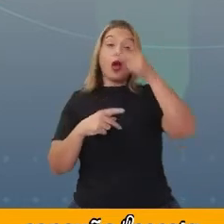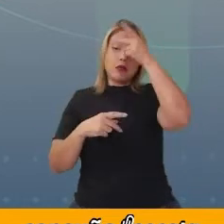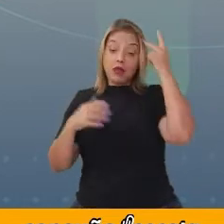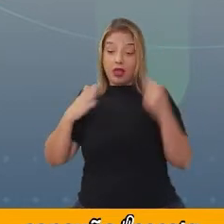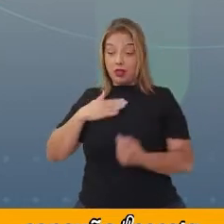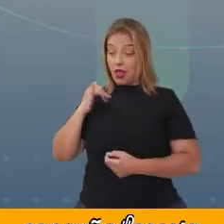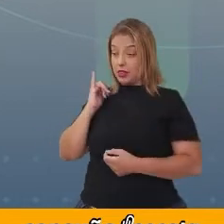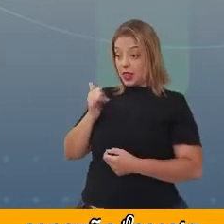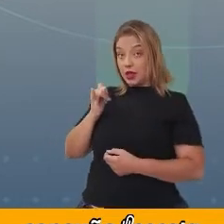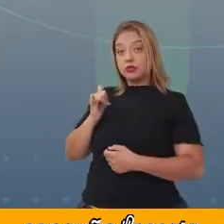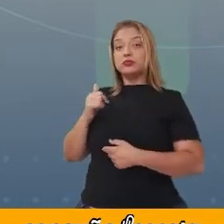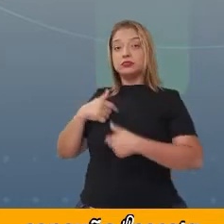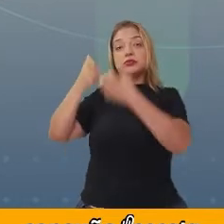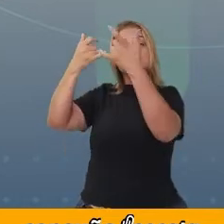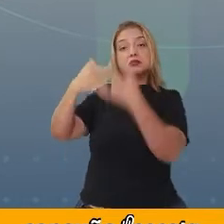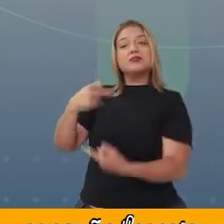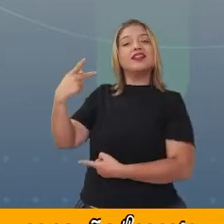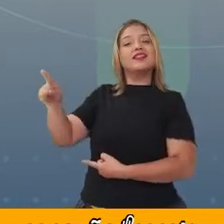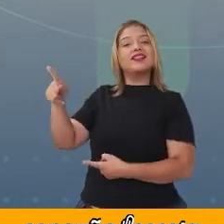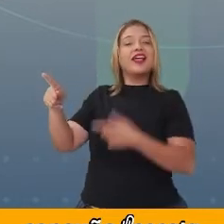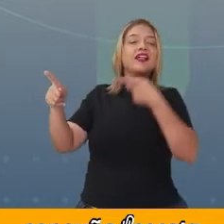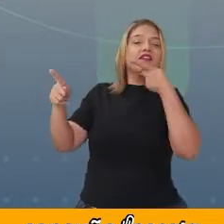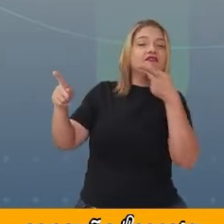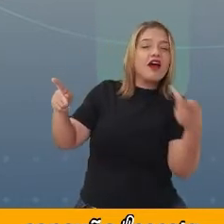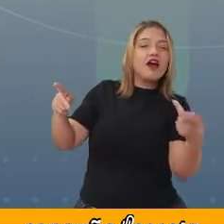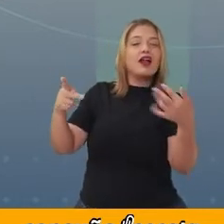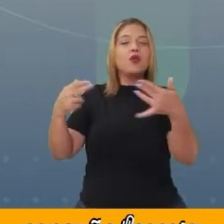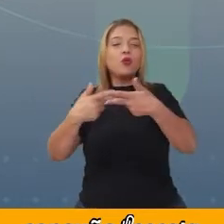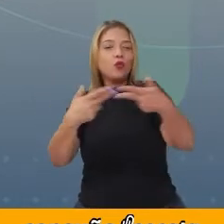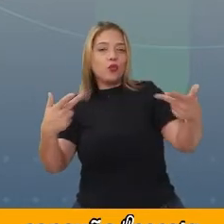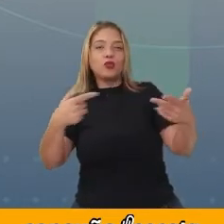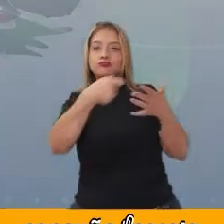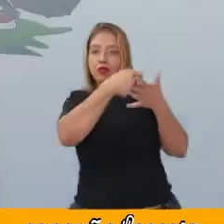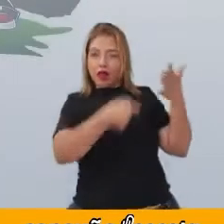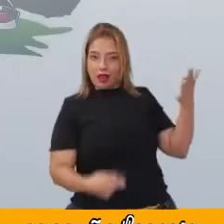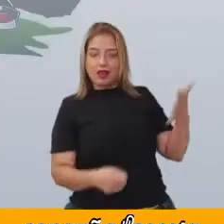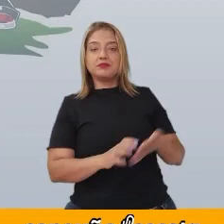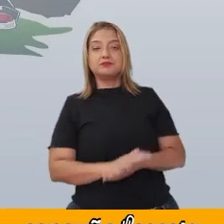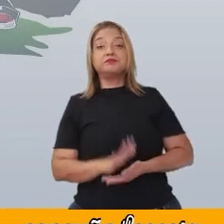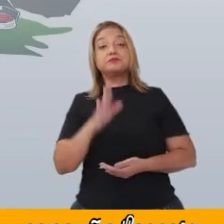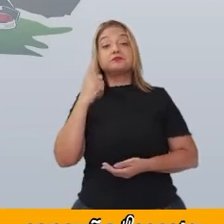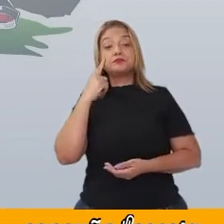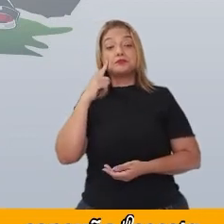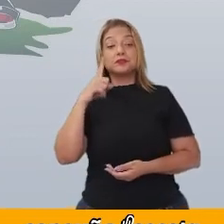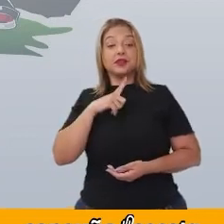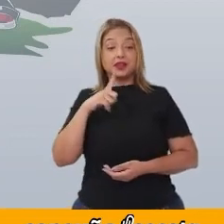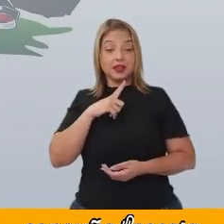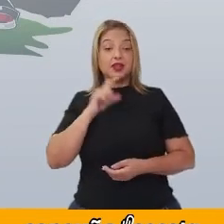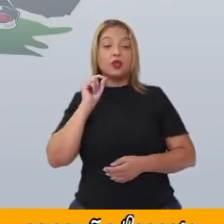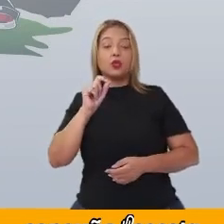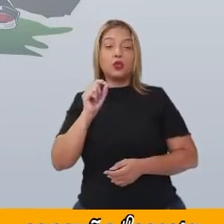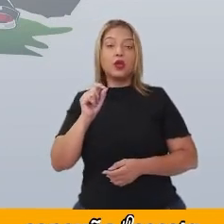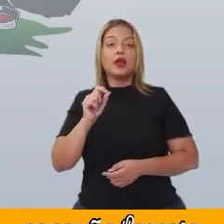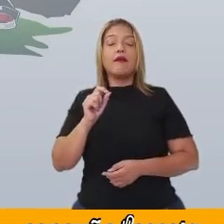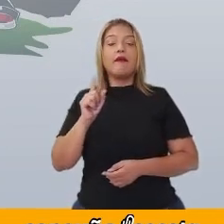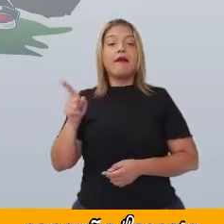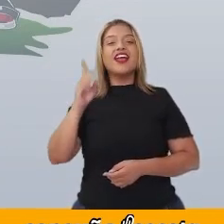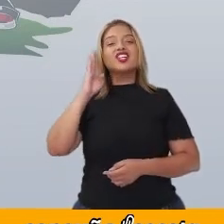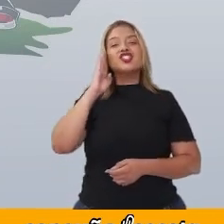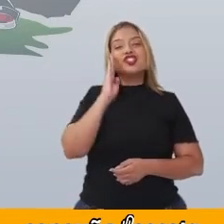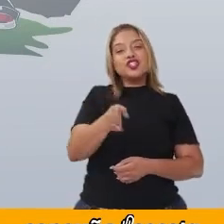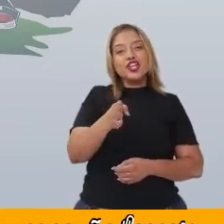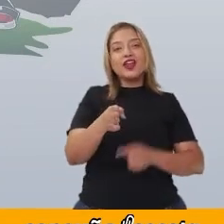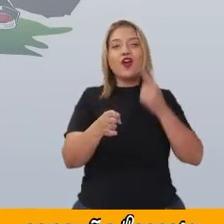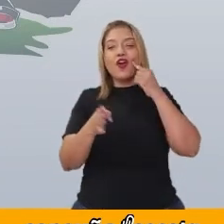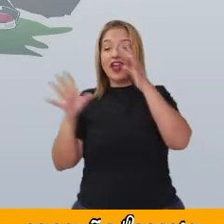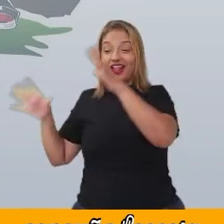elas. No primeiro caso, nós temos então um discurso direto. Observe aí um trechinho retirado desse texto que nós